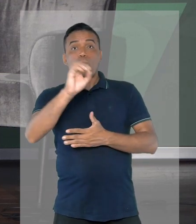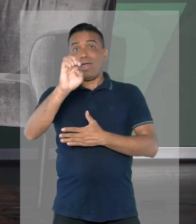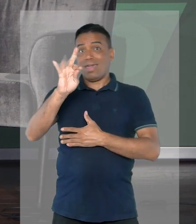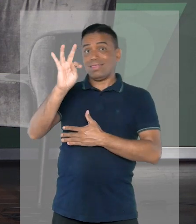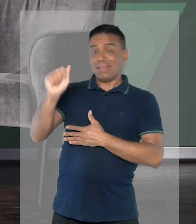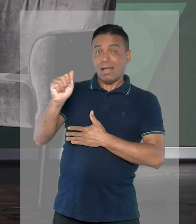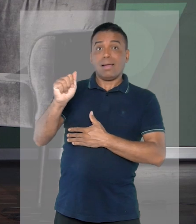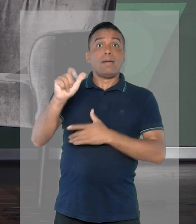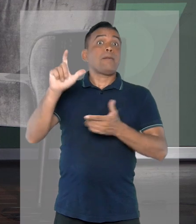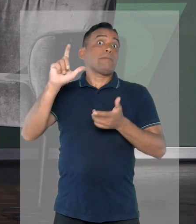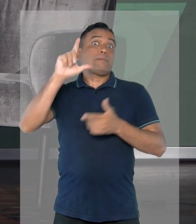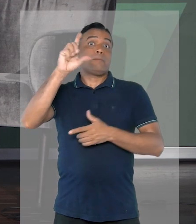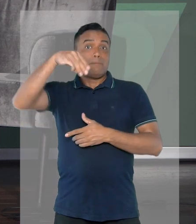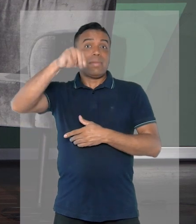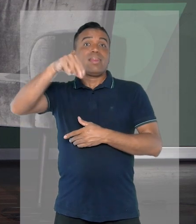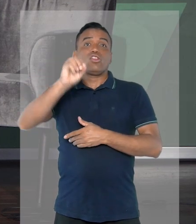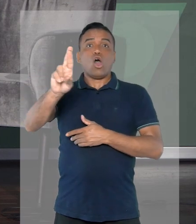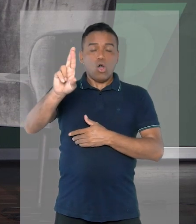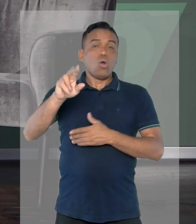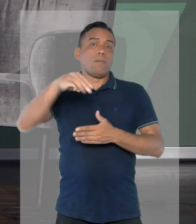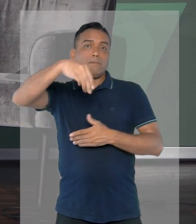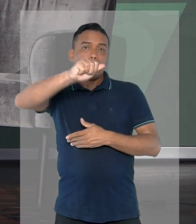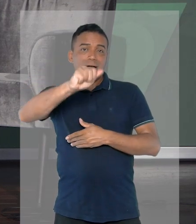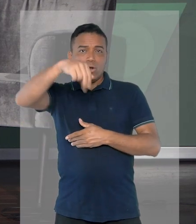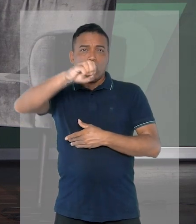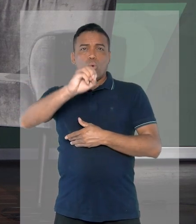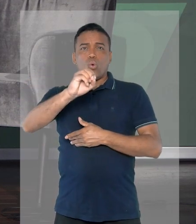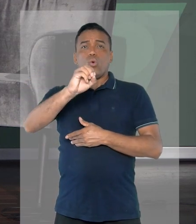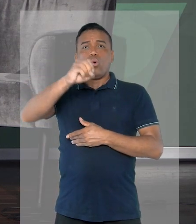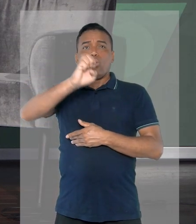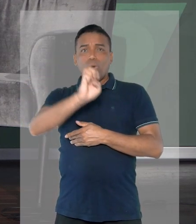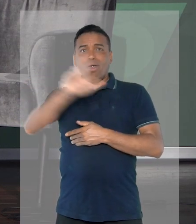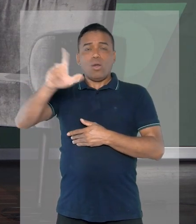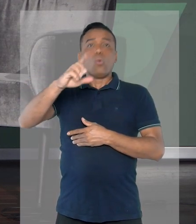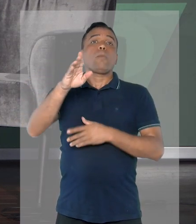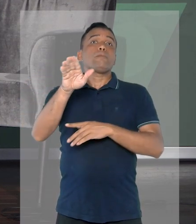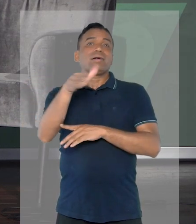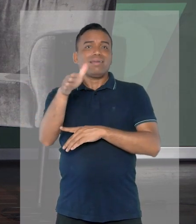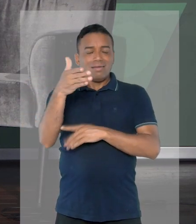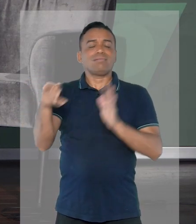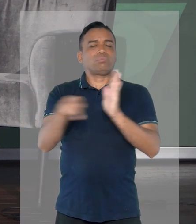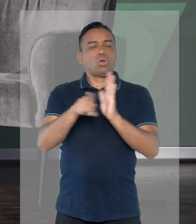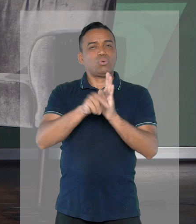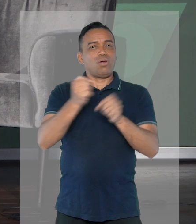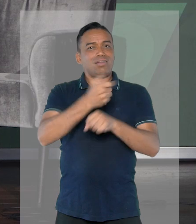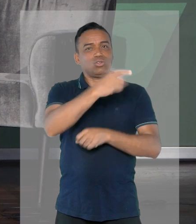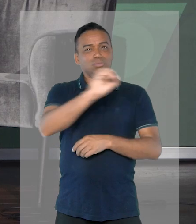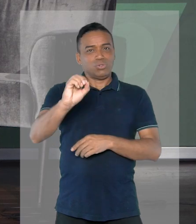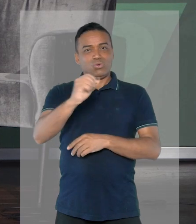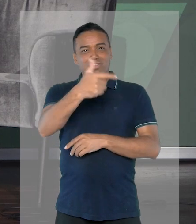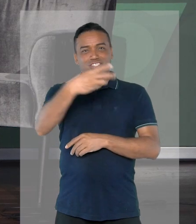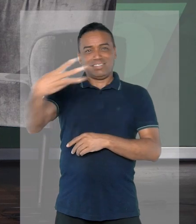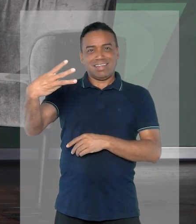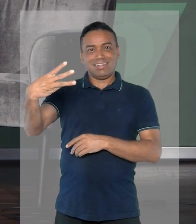Perdoai, Manuel Bandeira, pela Crítica Contemporânea, publicado pela Alameda Editorial em 2023. Publicou